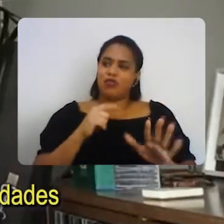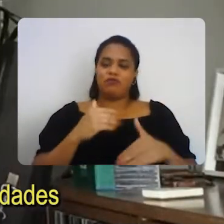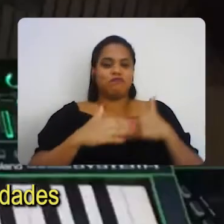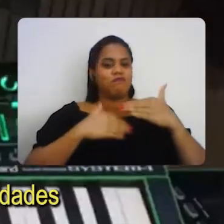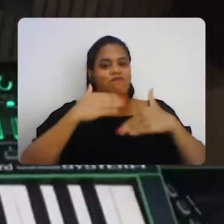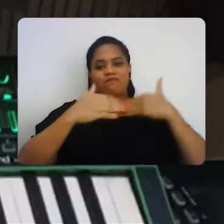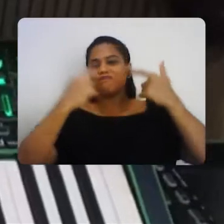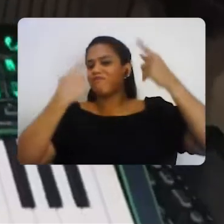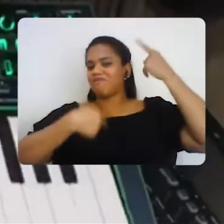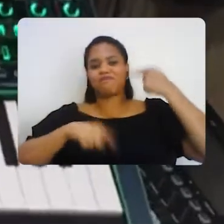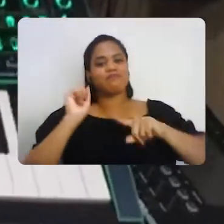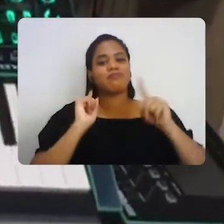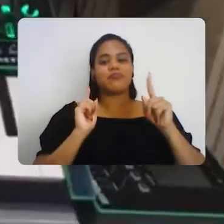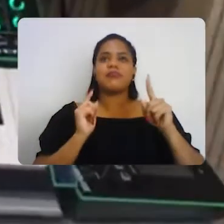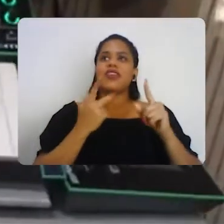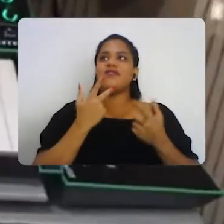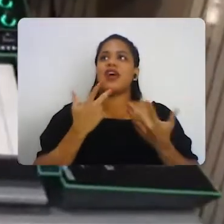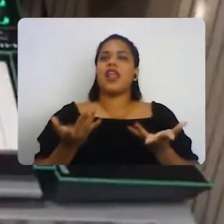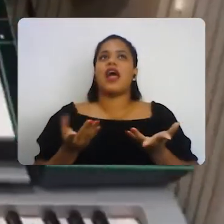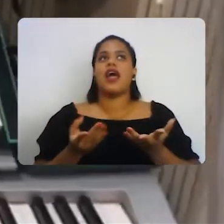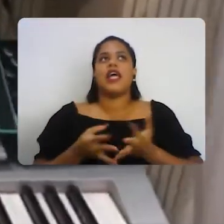essas dificuldades de ter